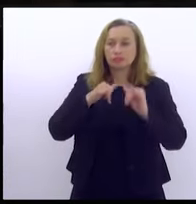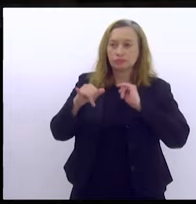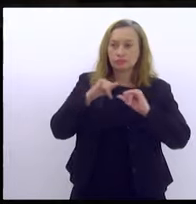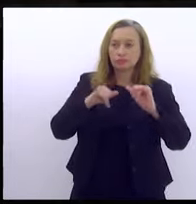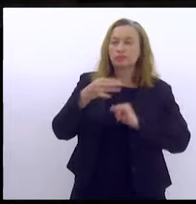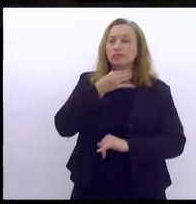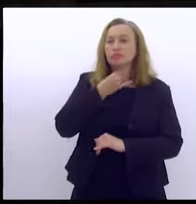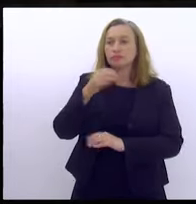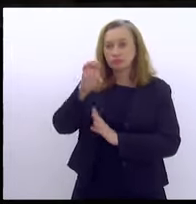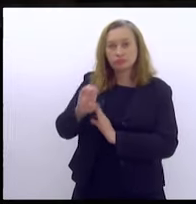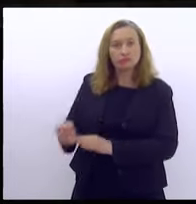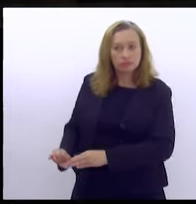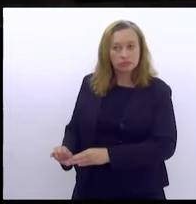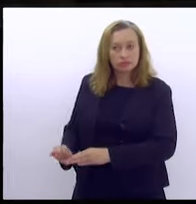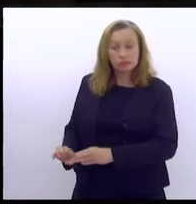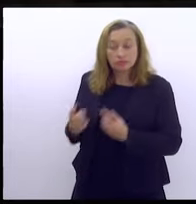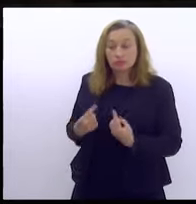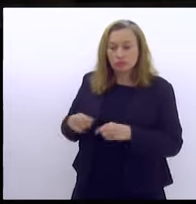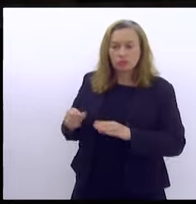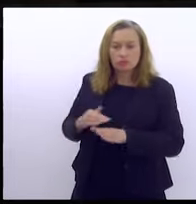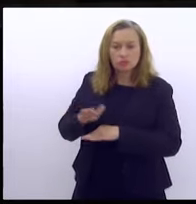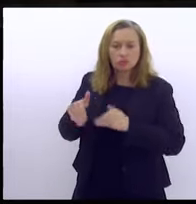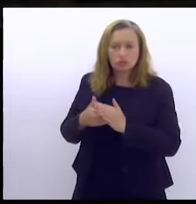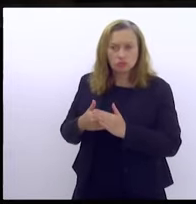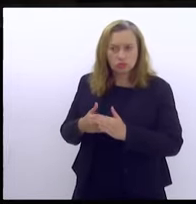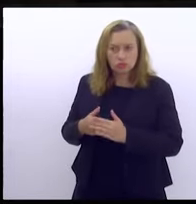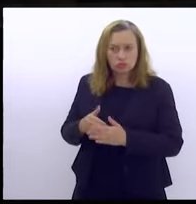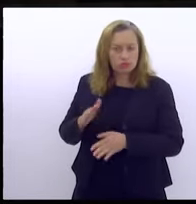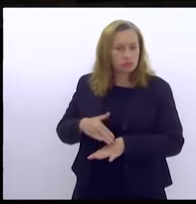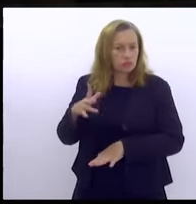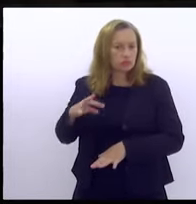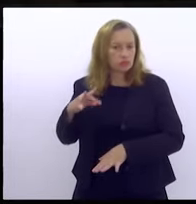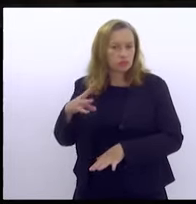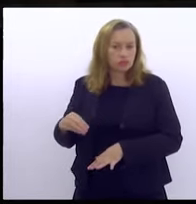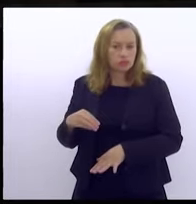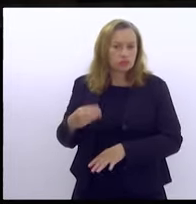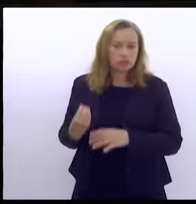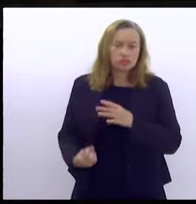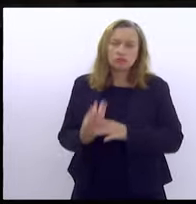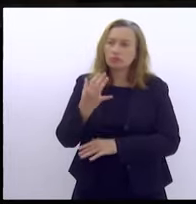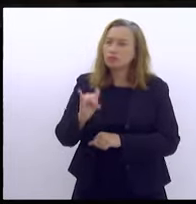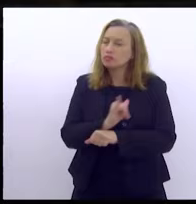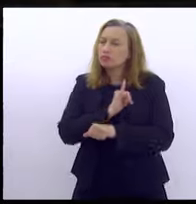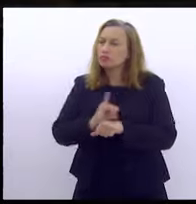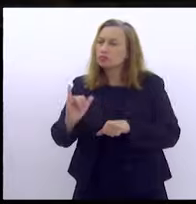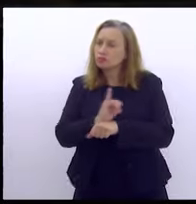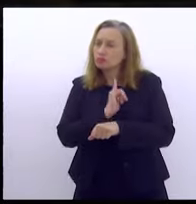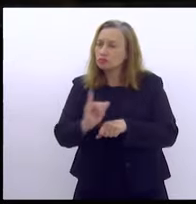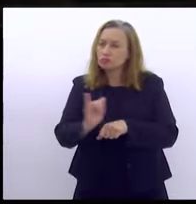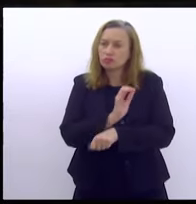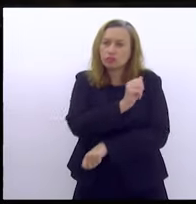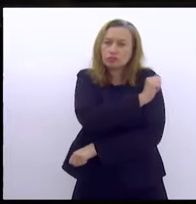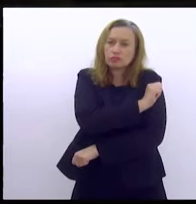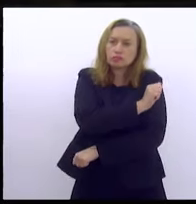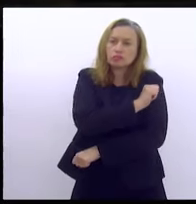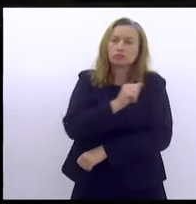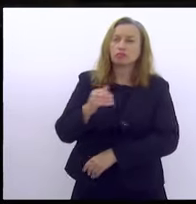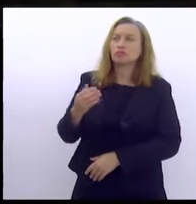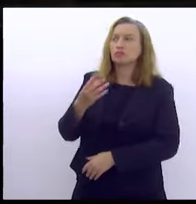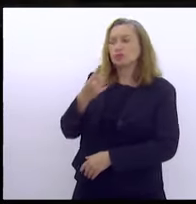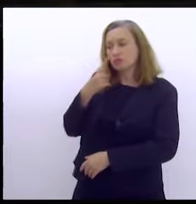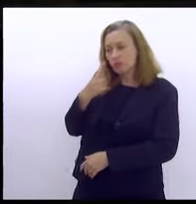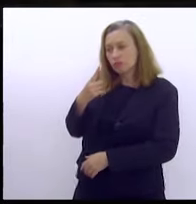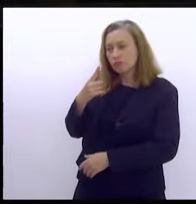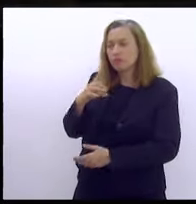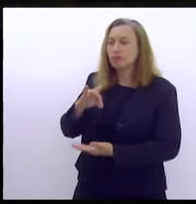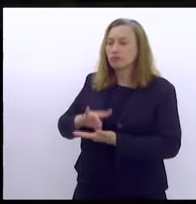esquerda e a gente tem que combater todas e, mais do que isso, criar mecanismos para os estudantes saberem. Por exemplo,